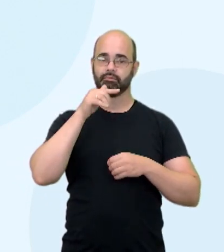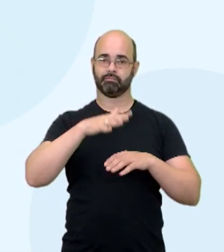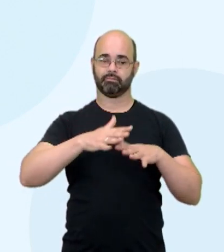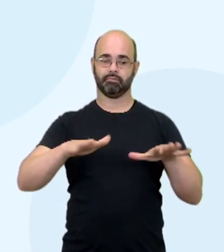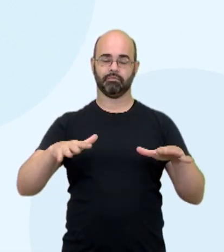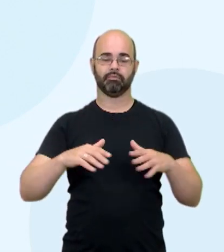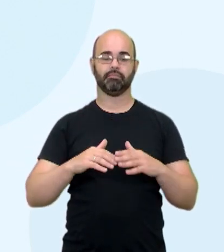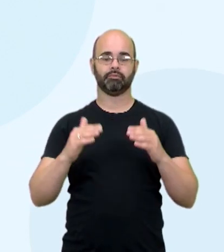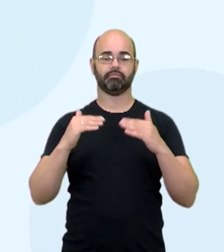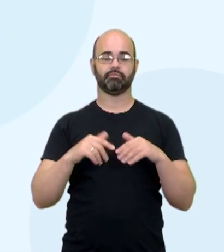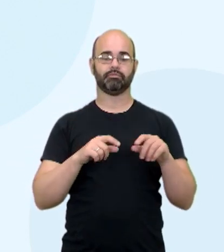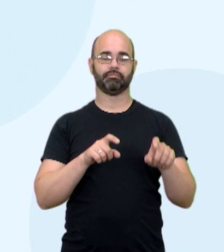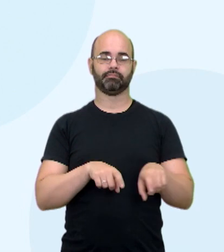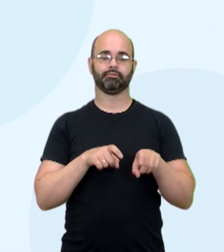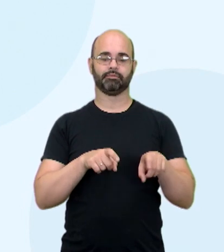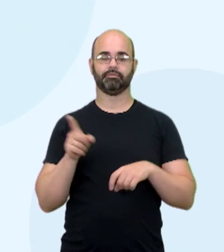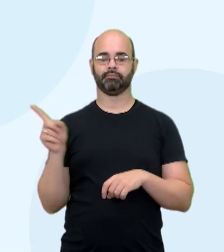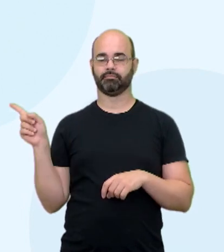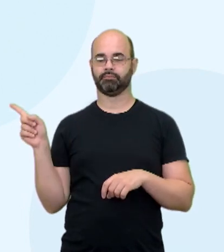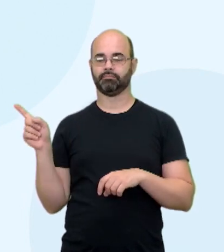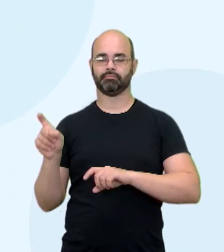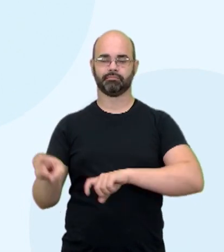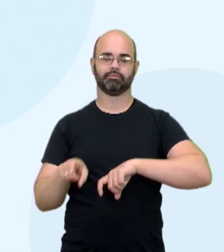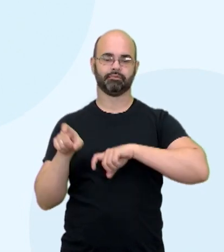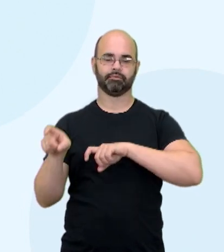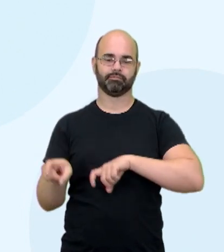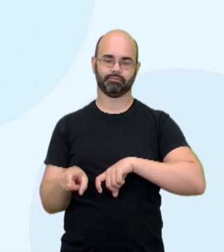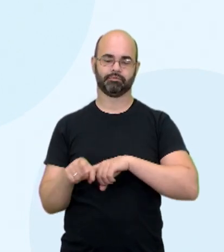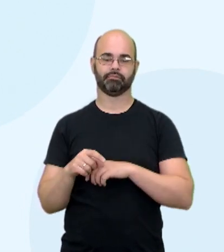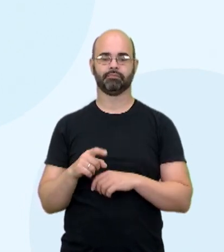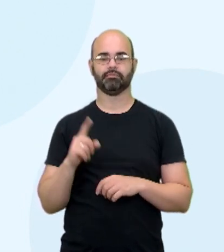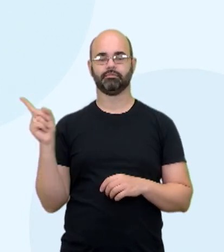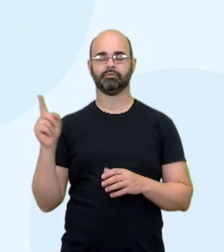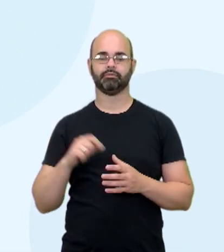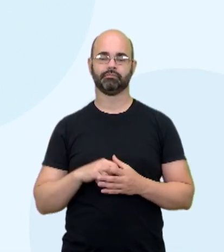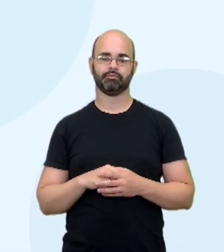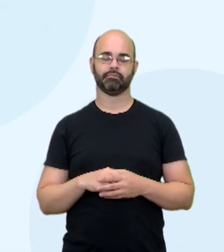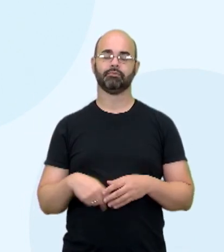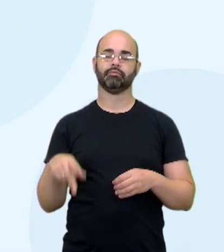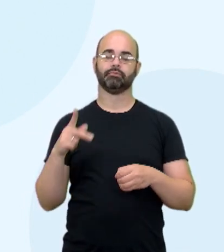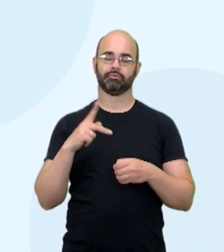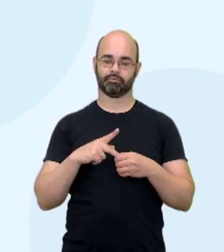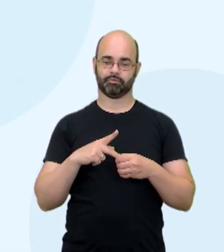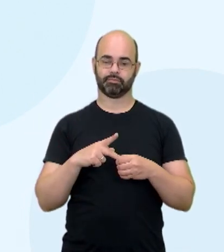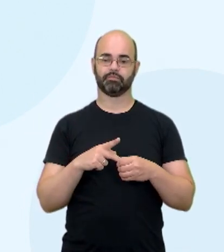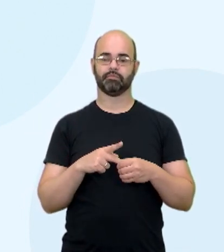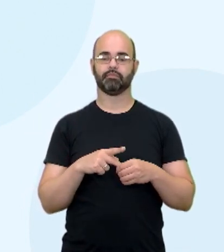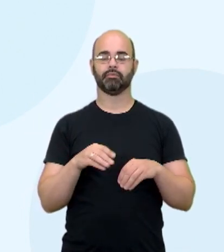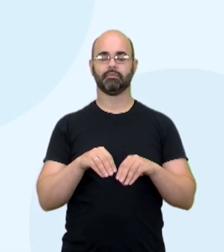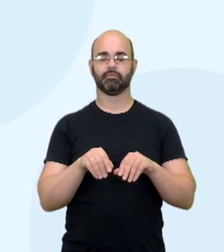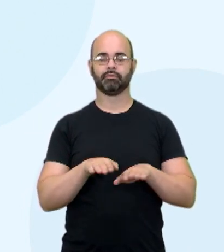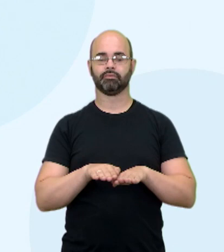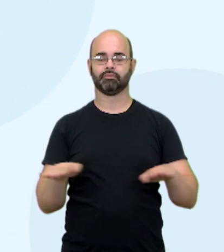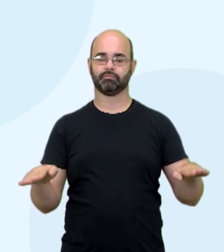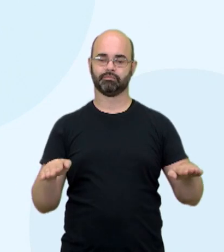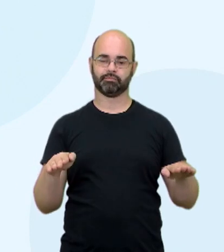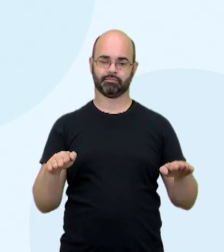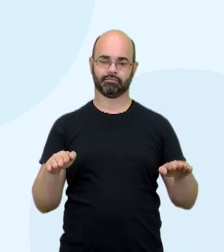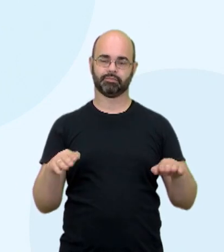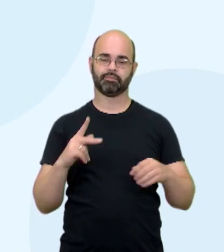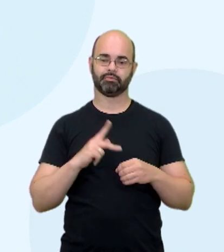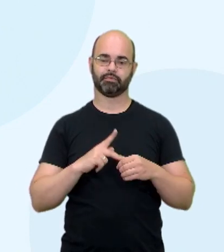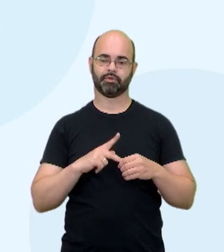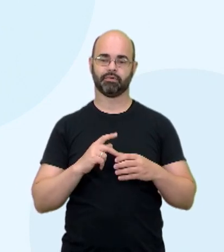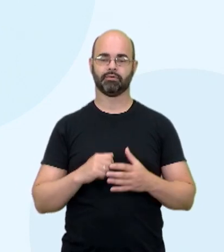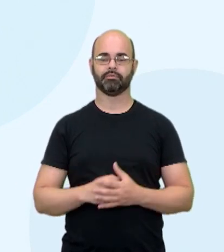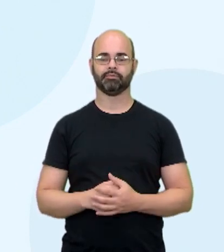a agricultura na parte inferior à esquerda, nós temos aí a extração também de petróleo na parte terrestre. Vejam,